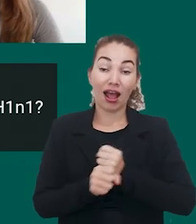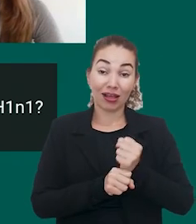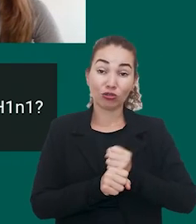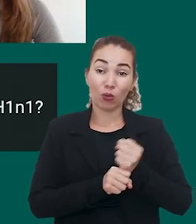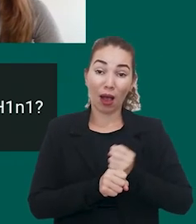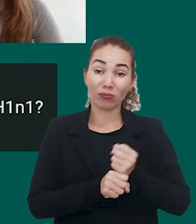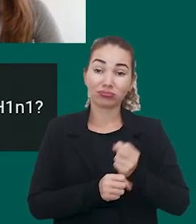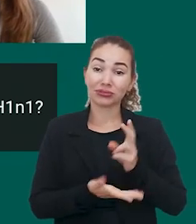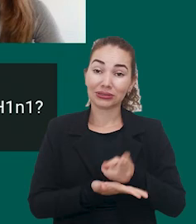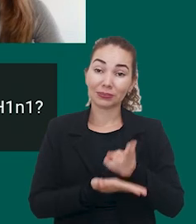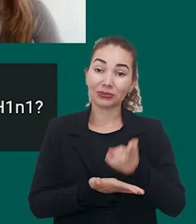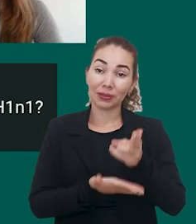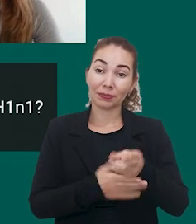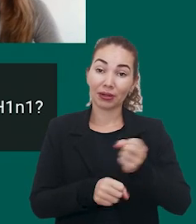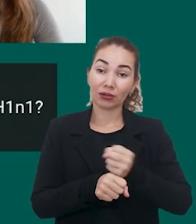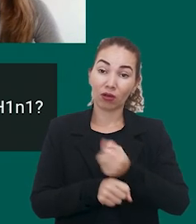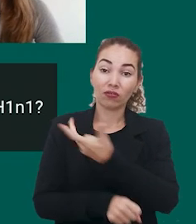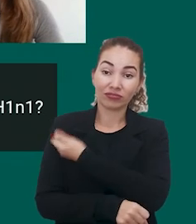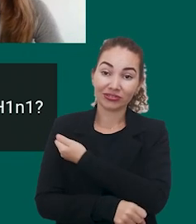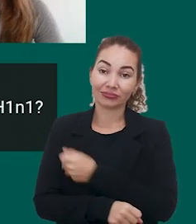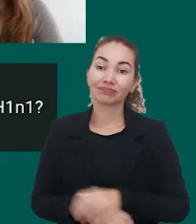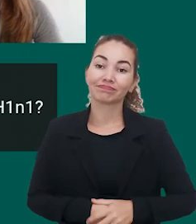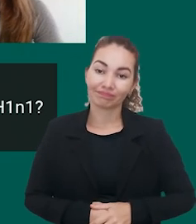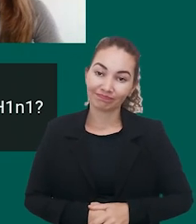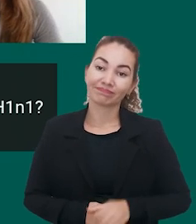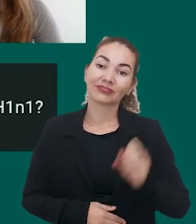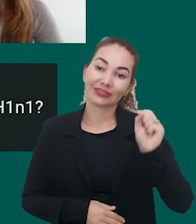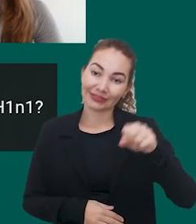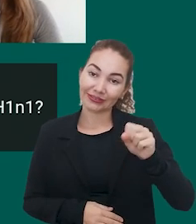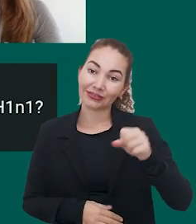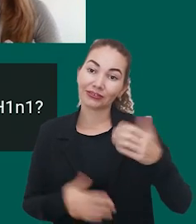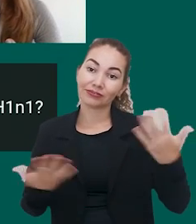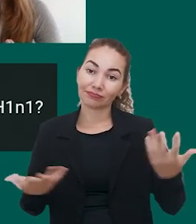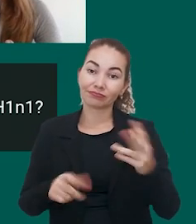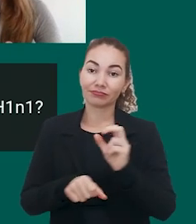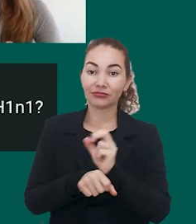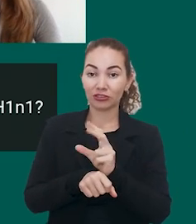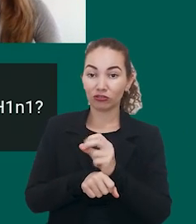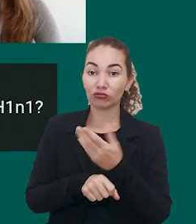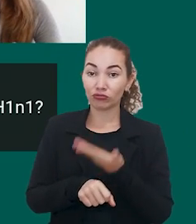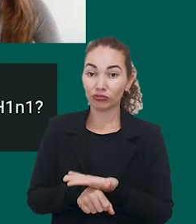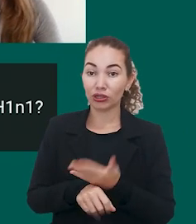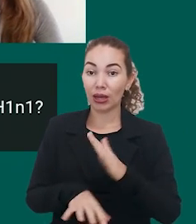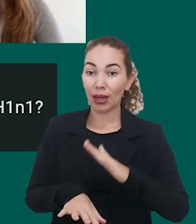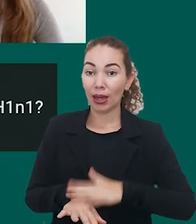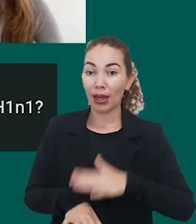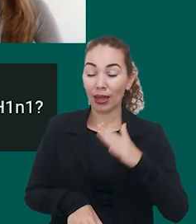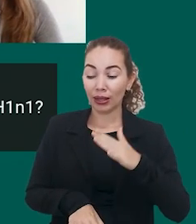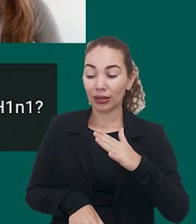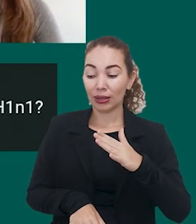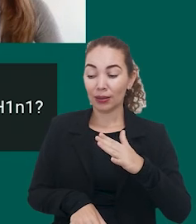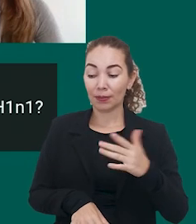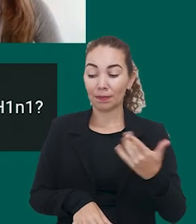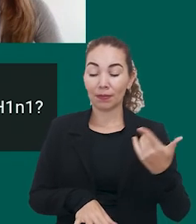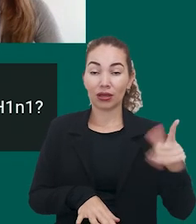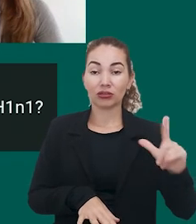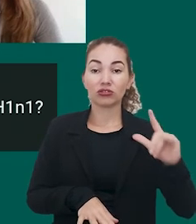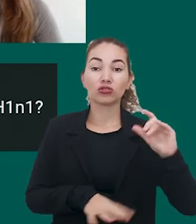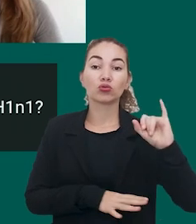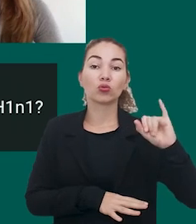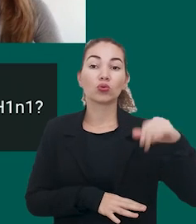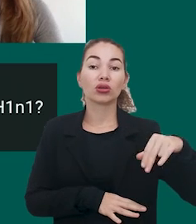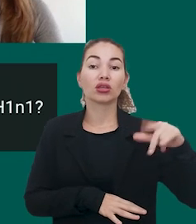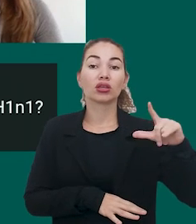Sim, talvez sim, Ramon. O vírus da Covid, né, o SARS-CoV-2, ele é muito mais estável do que o vírus influenza, que é o